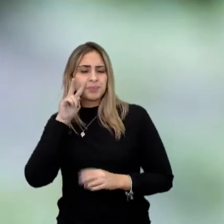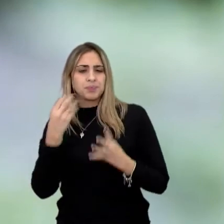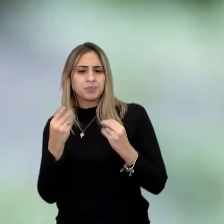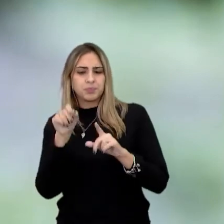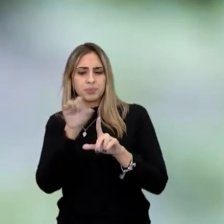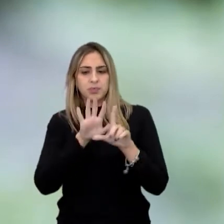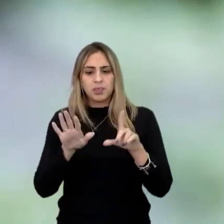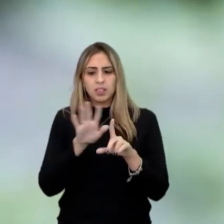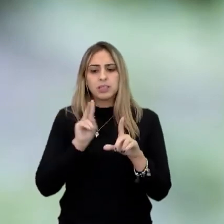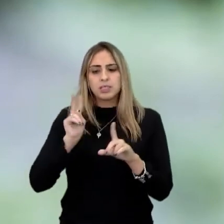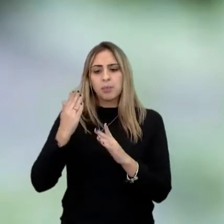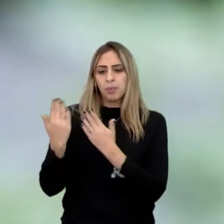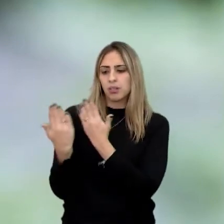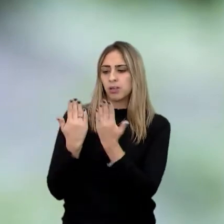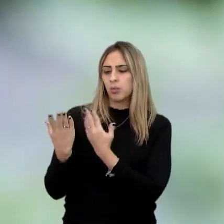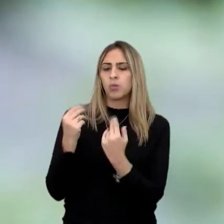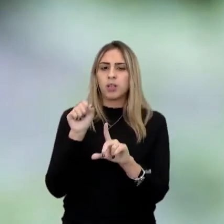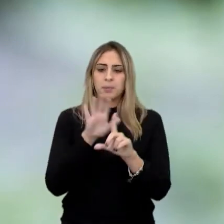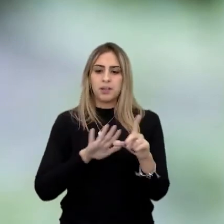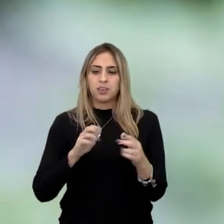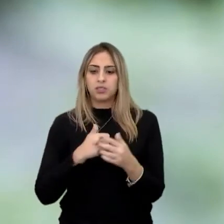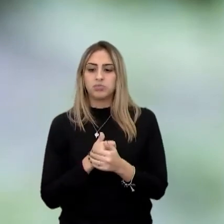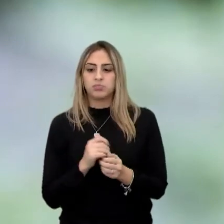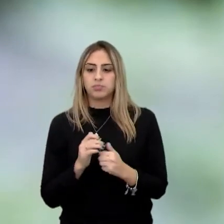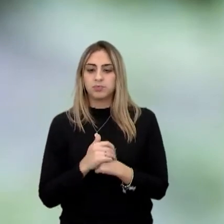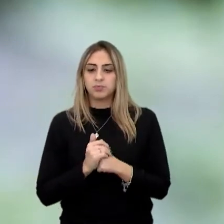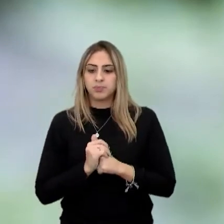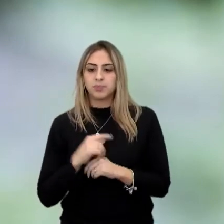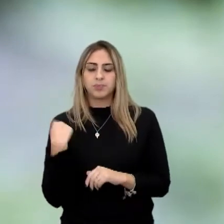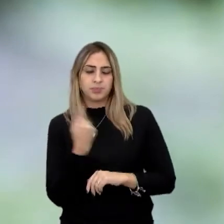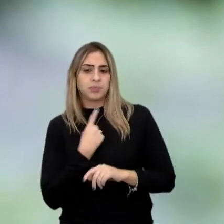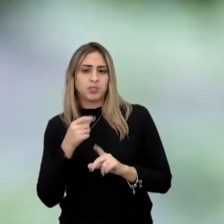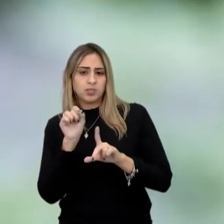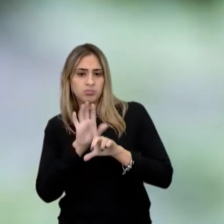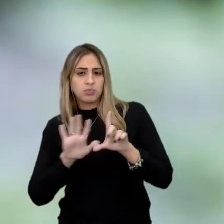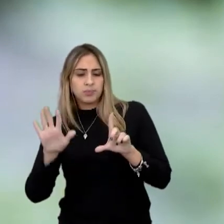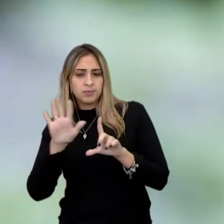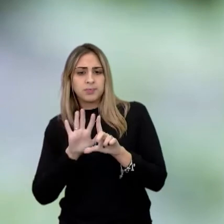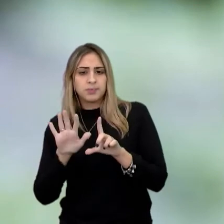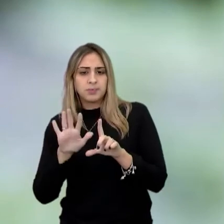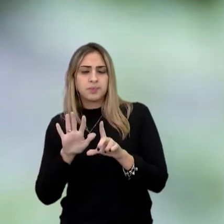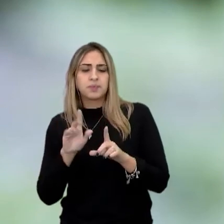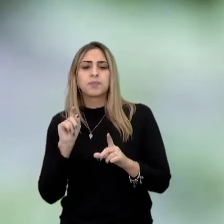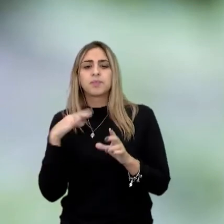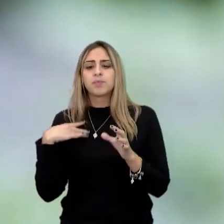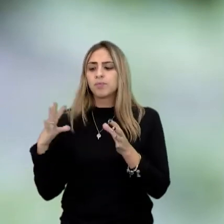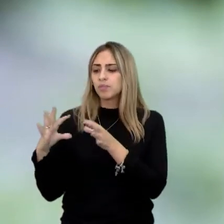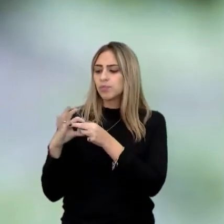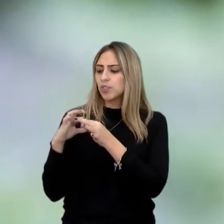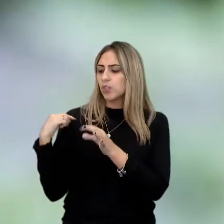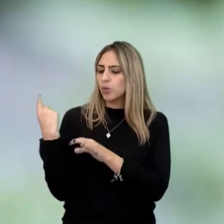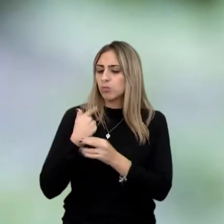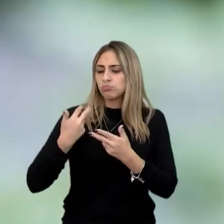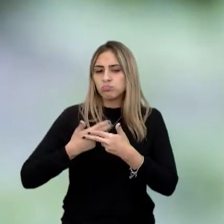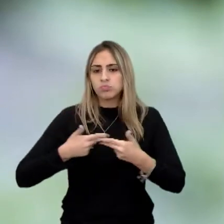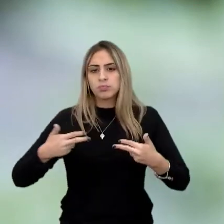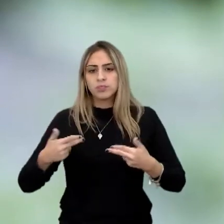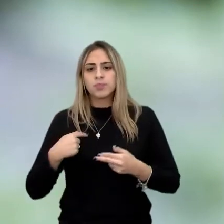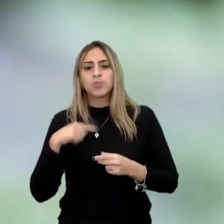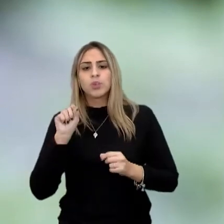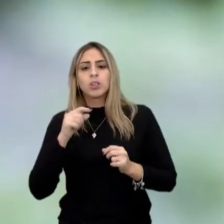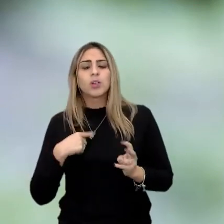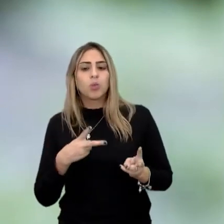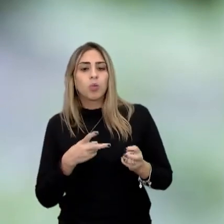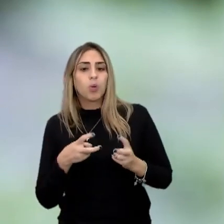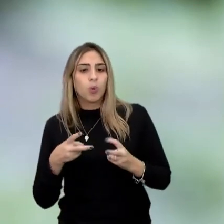Na verdade, sempre lidou, mas hoje intensamente. E a nossa imagem, ela sempre é vinculada às nossas ações, ao que eu